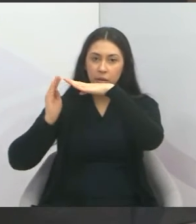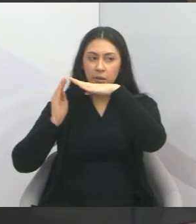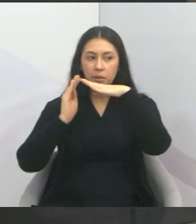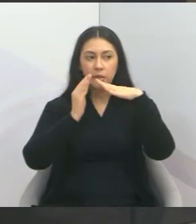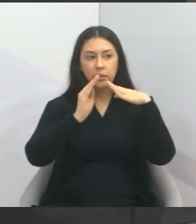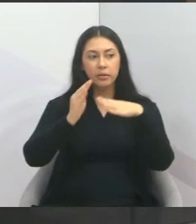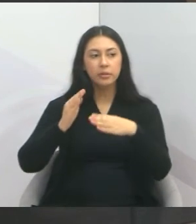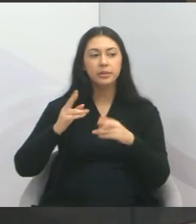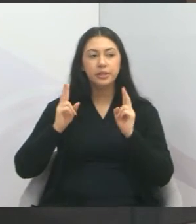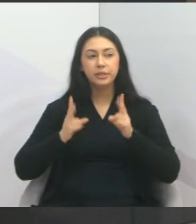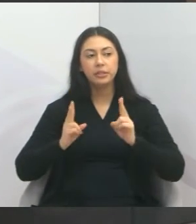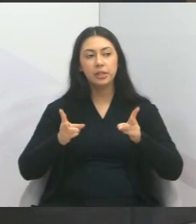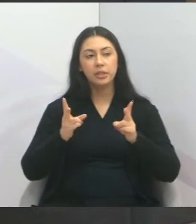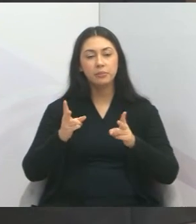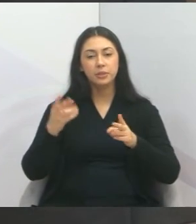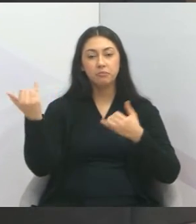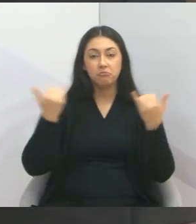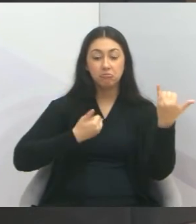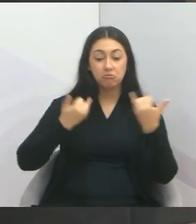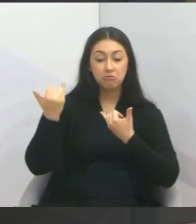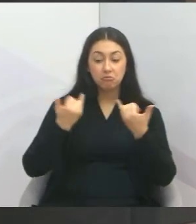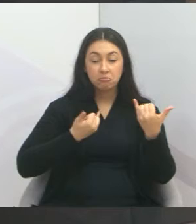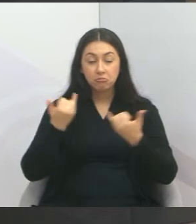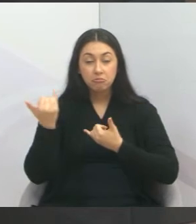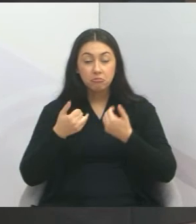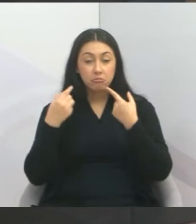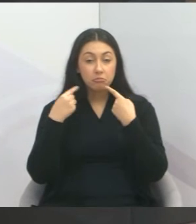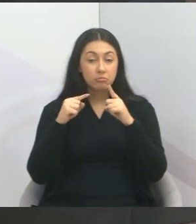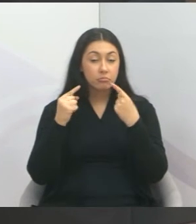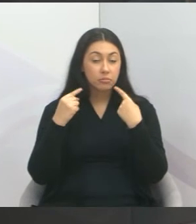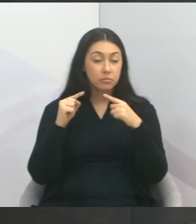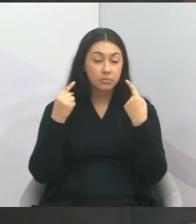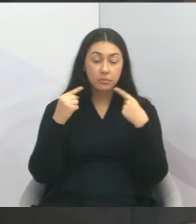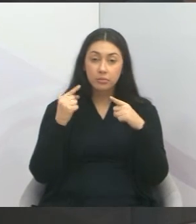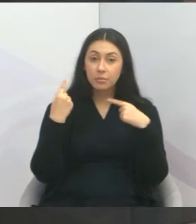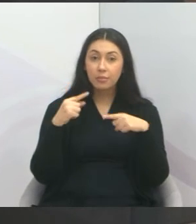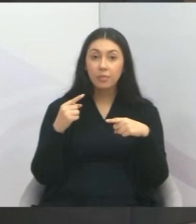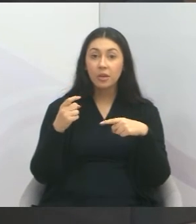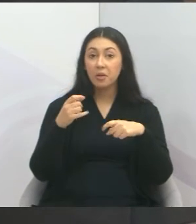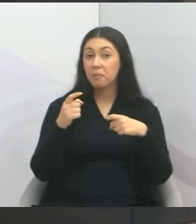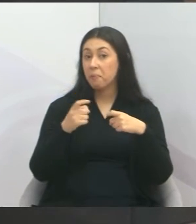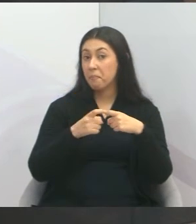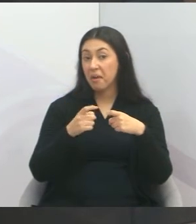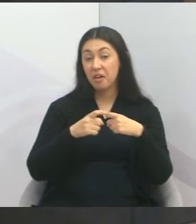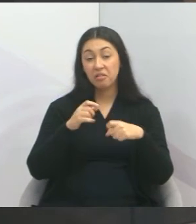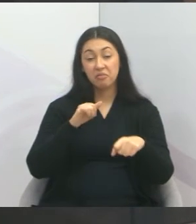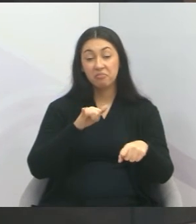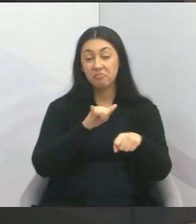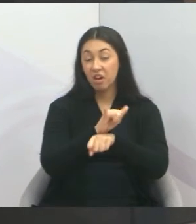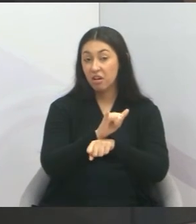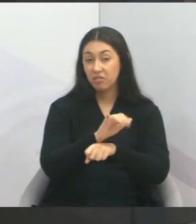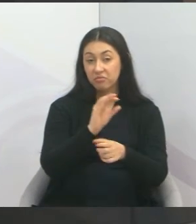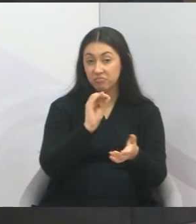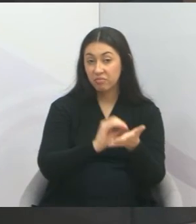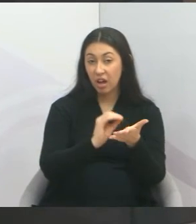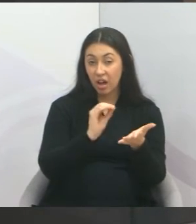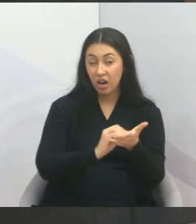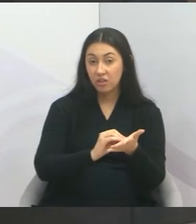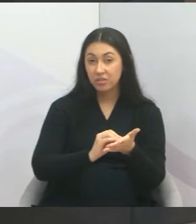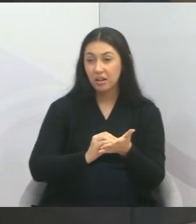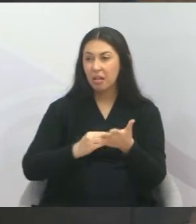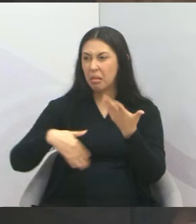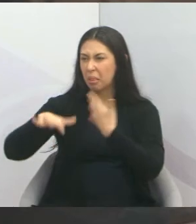o duro constantemente a gente recebe essas reclamações de falta de médicos nos postos de saúde